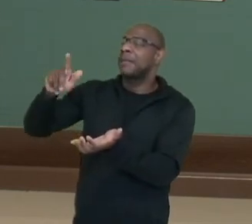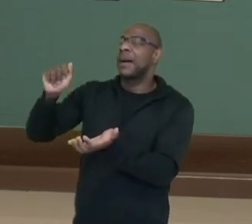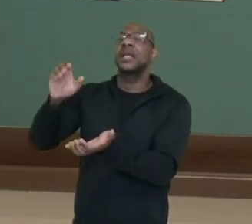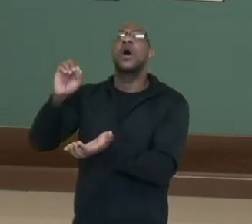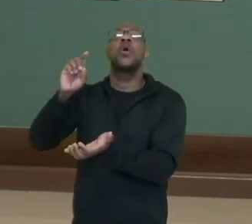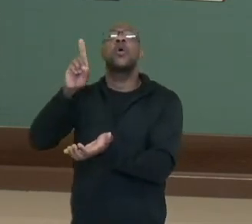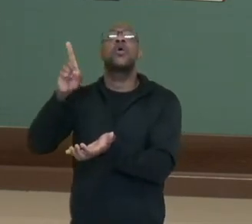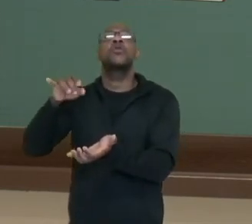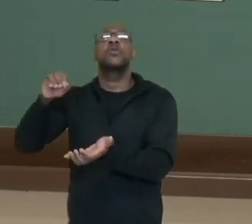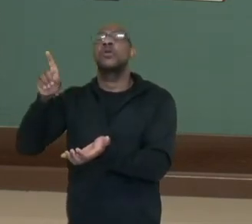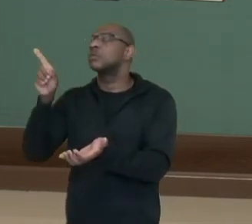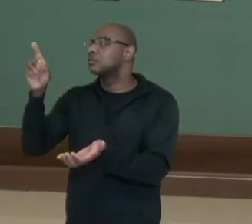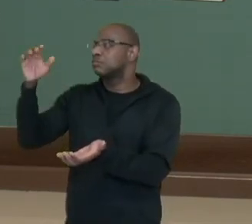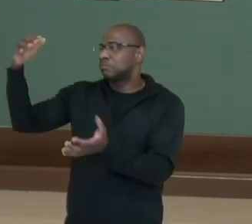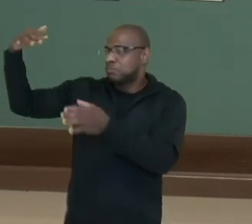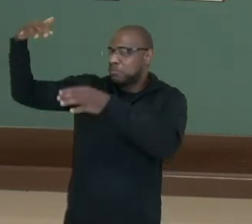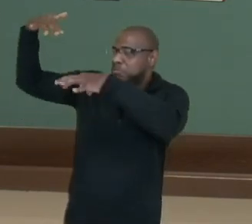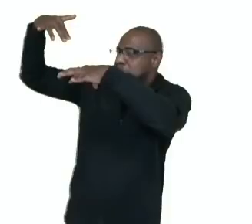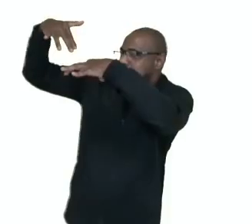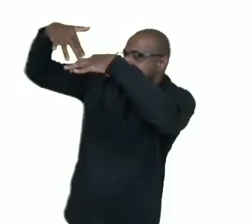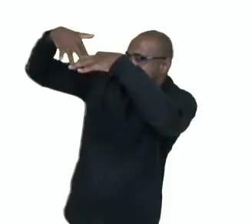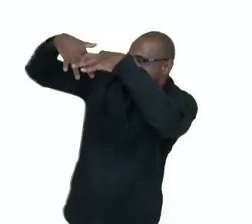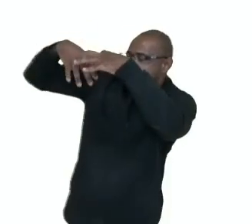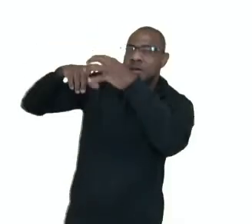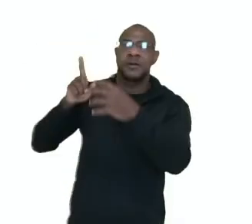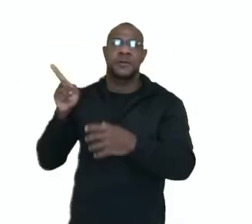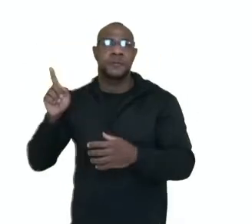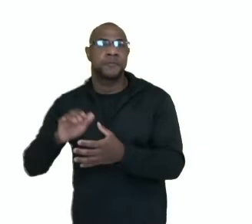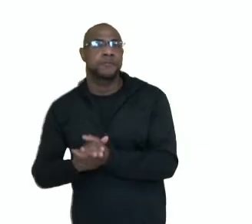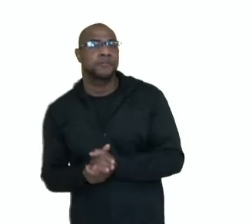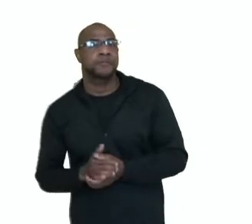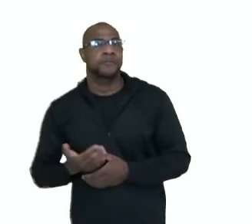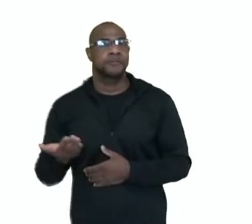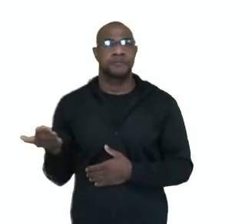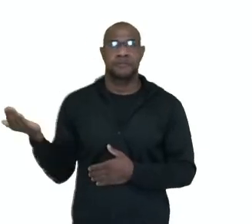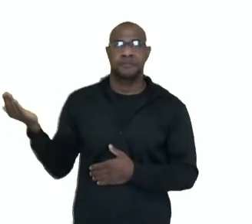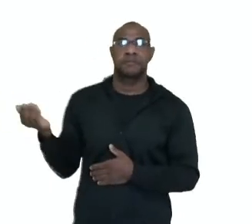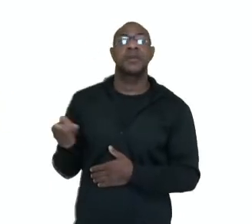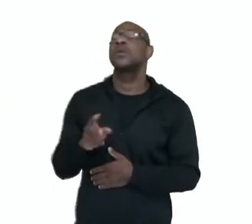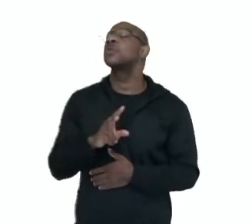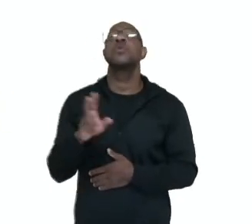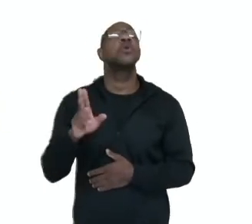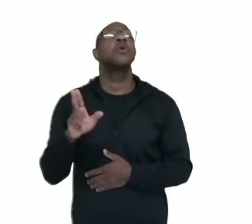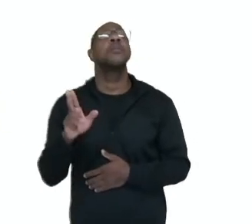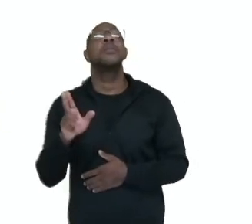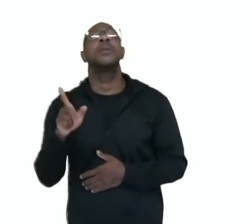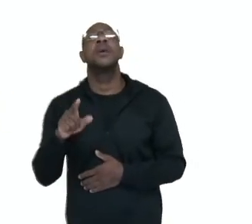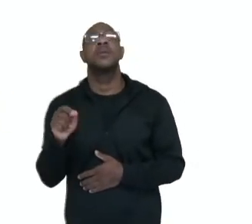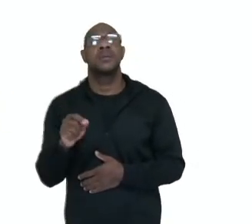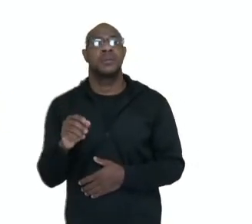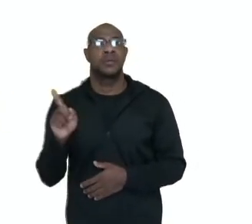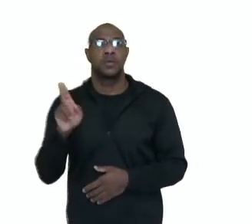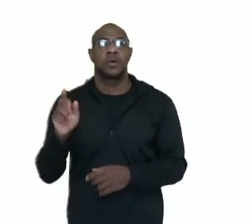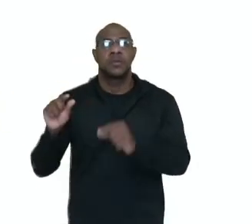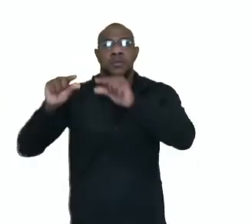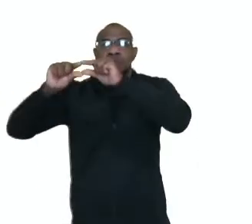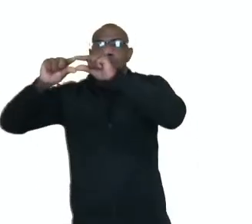que atua na degradação da camada de ozônio são os chamados